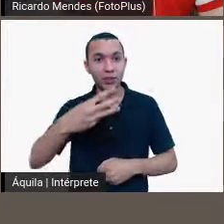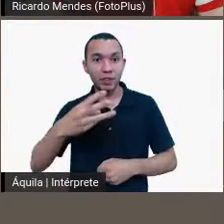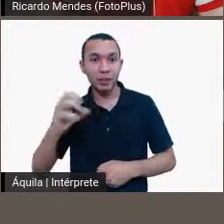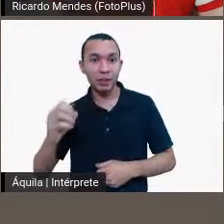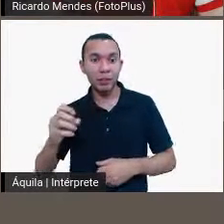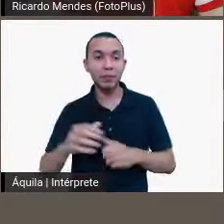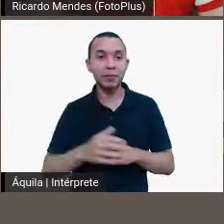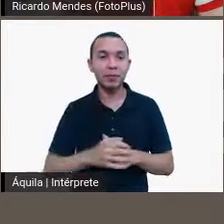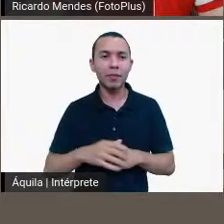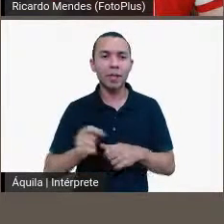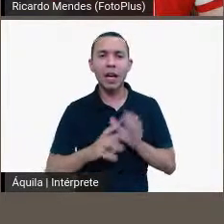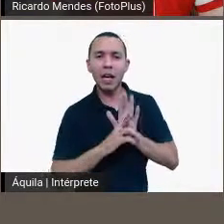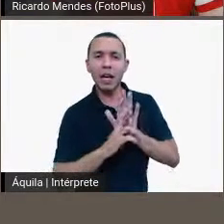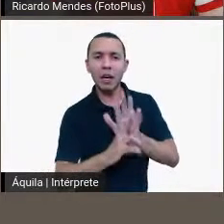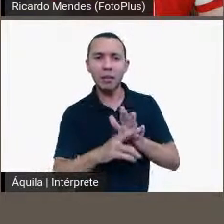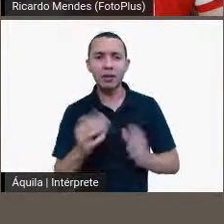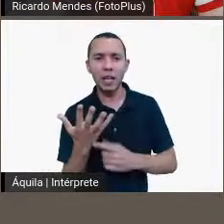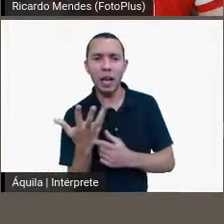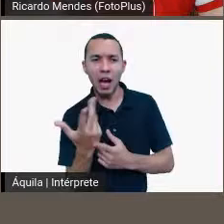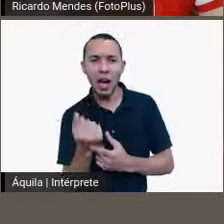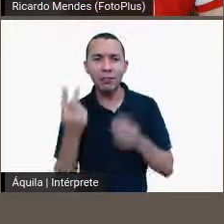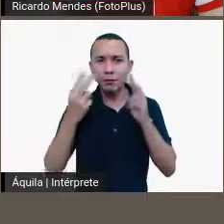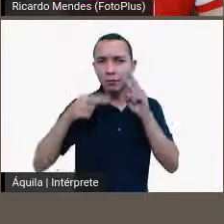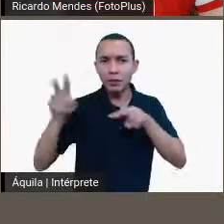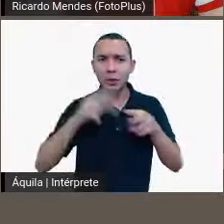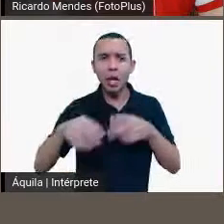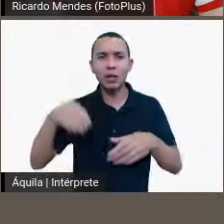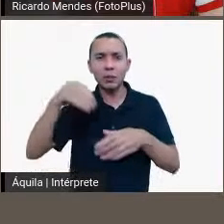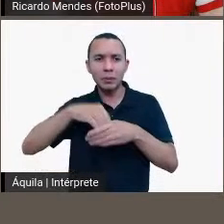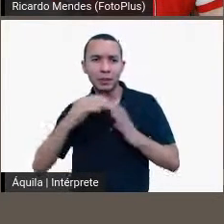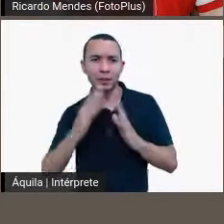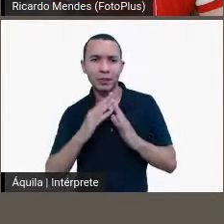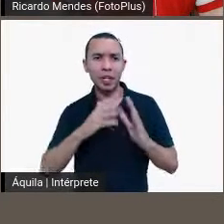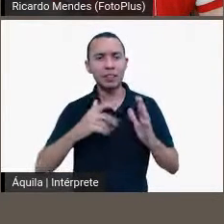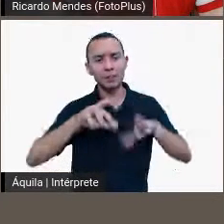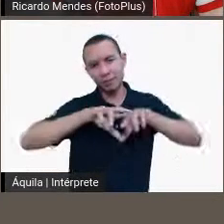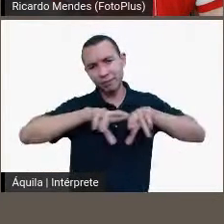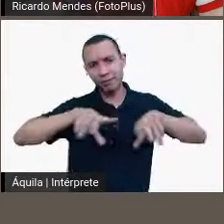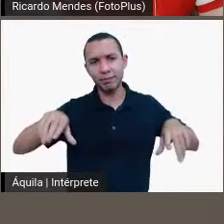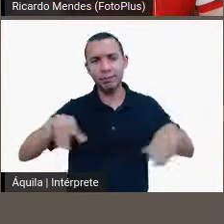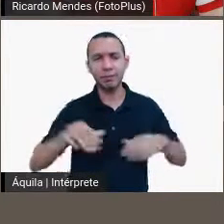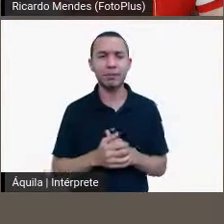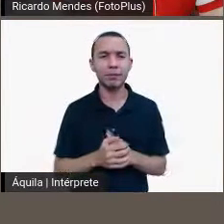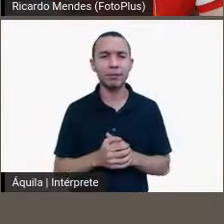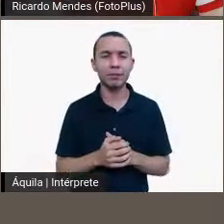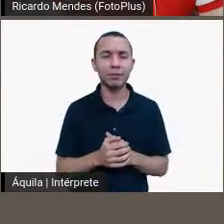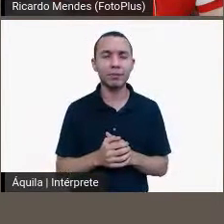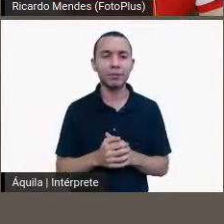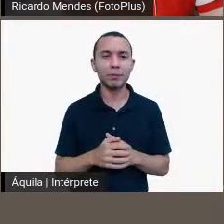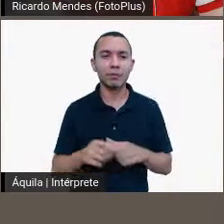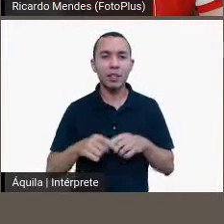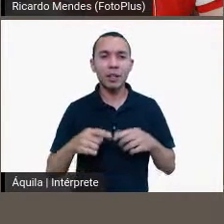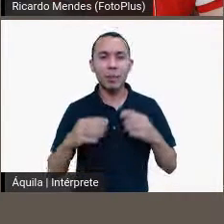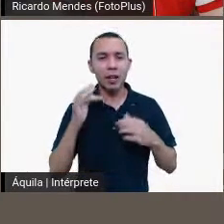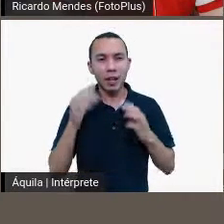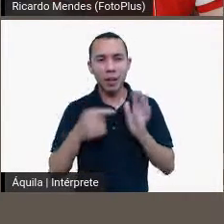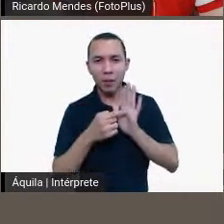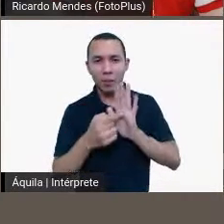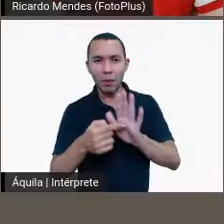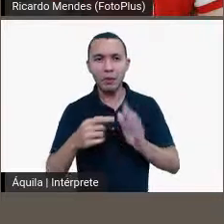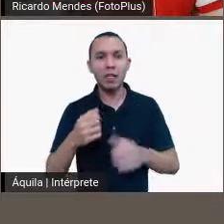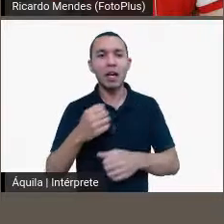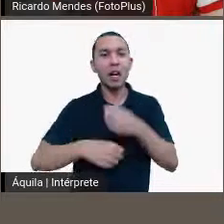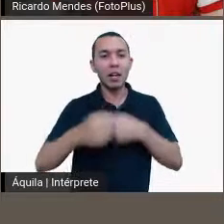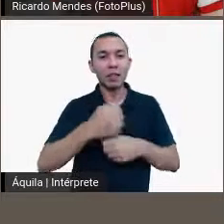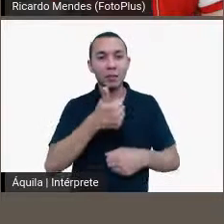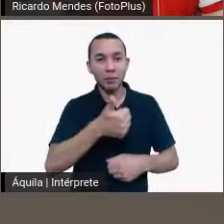integrando representantes das artes visuais, do design de interiores, etc. Assim como fica mais evidente na historiografia a partir da década de